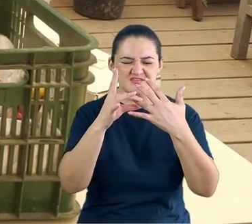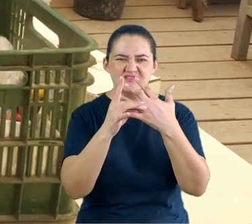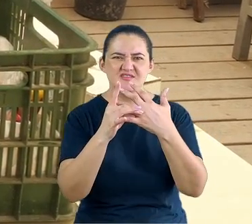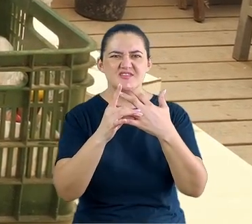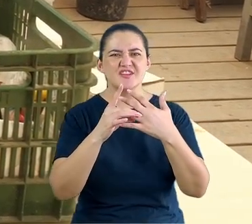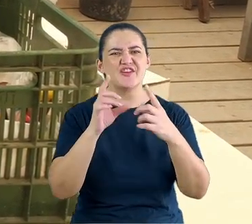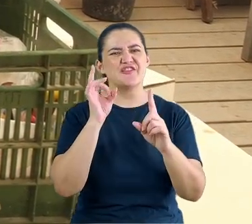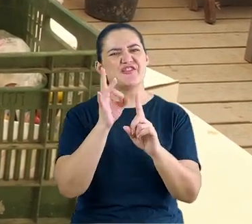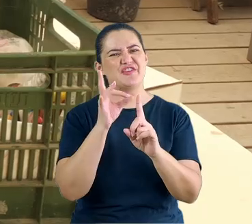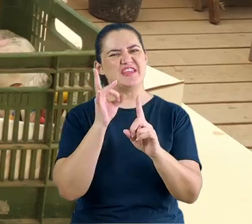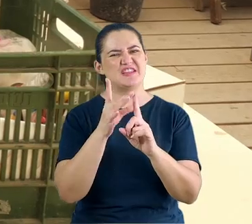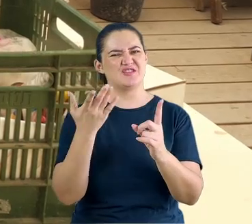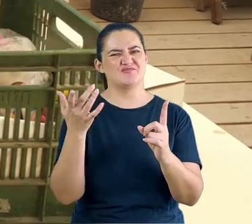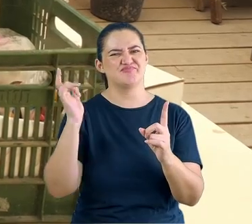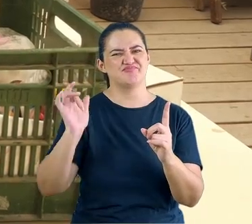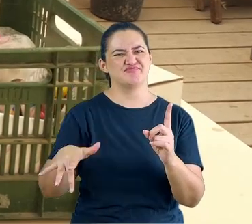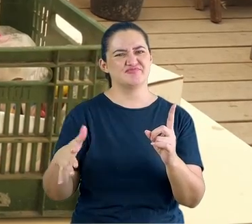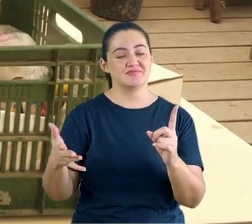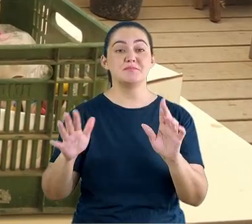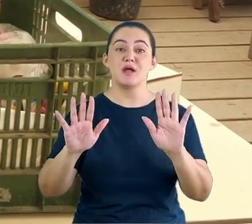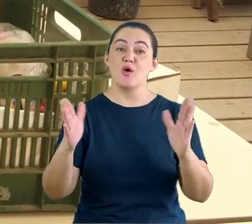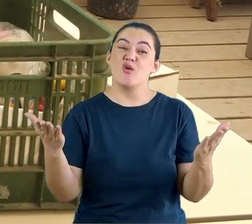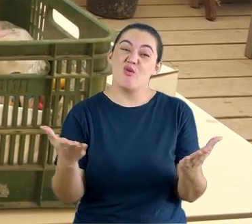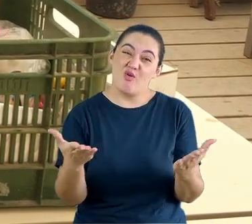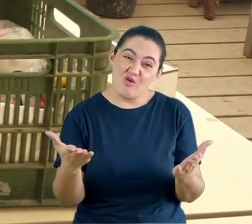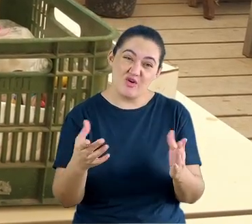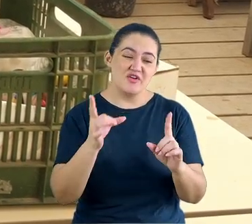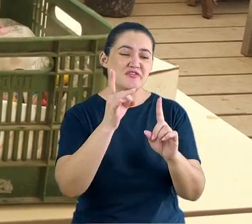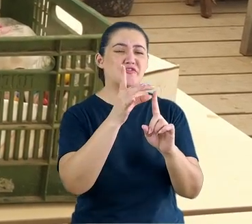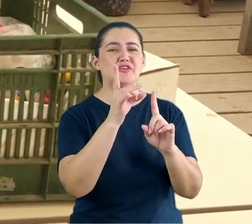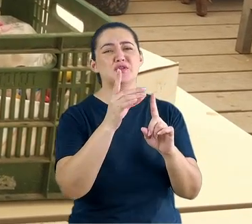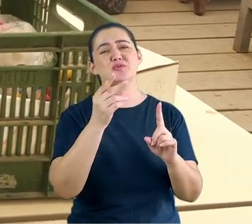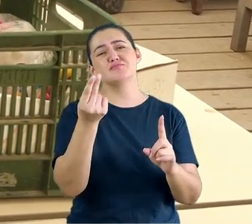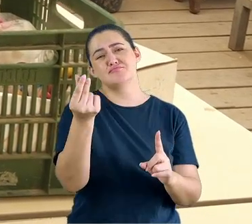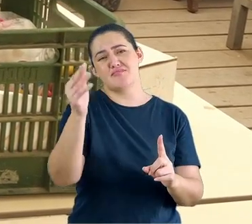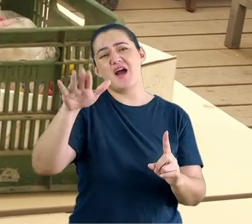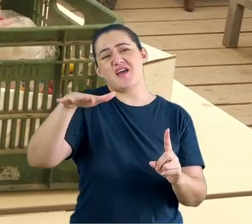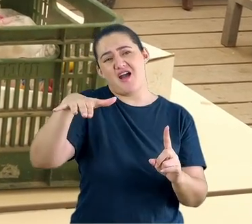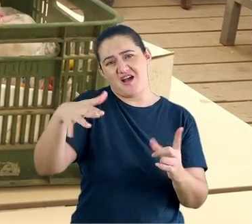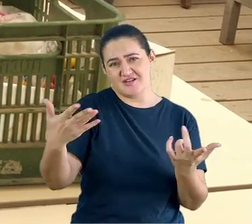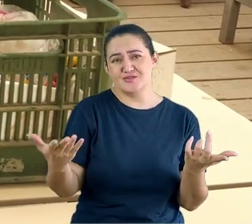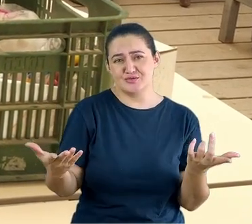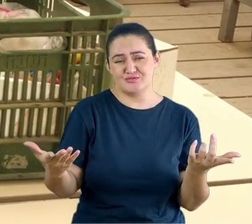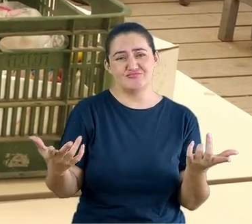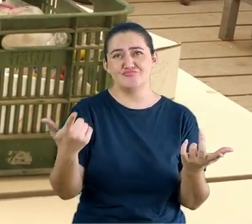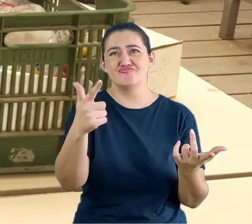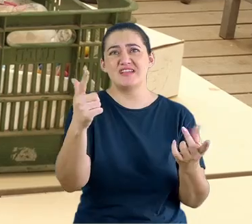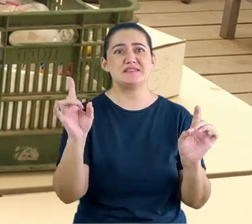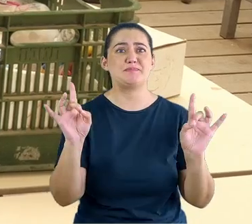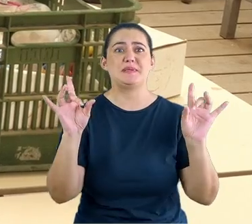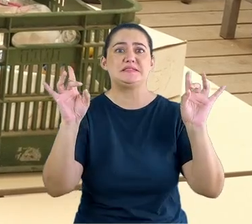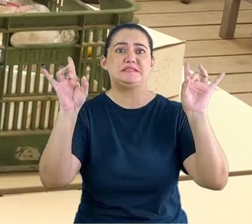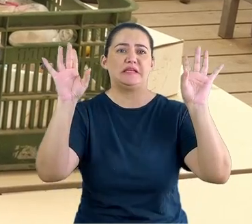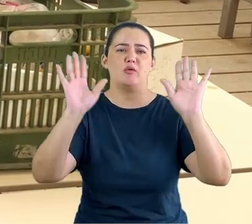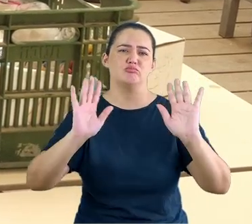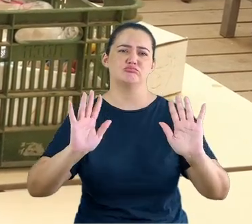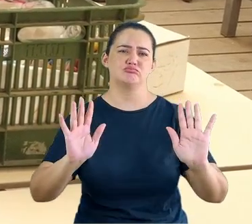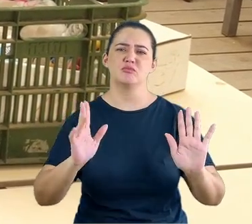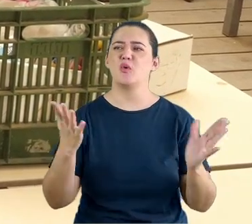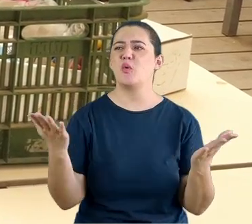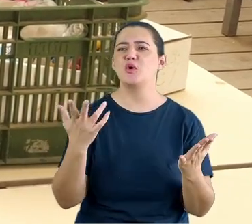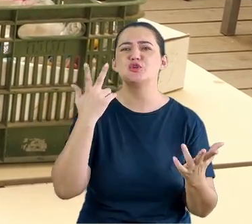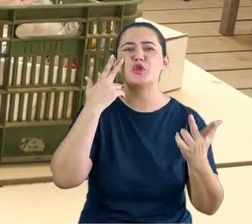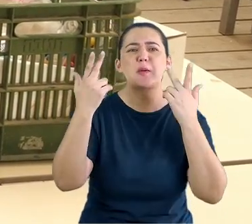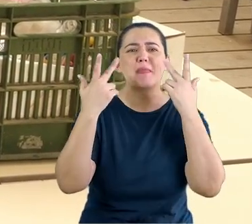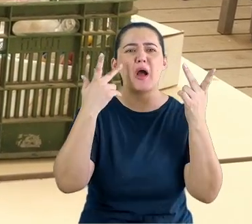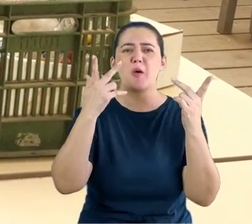valor tem isso? Bom, hoje o vidro pode não representar algo muito especial para nós que vivemos numa época